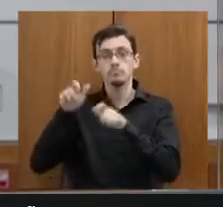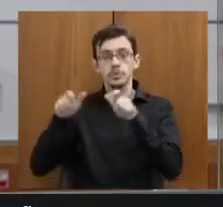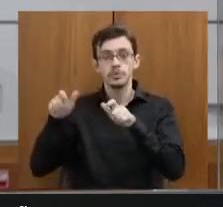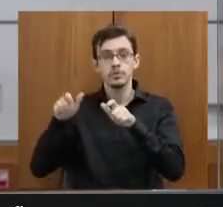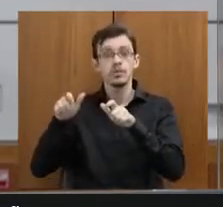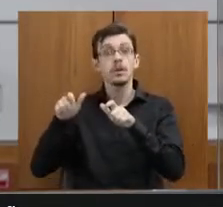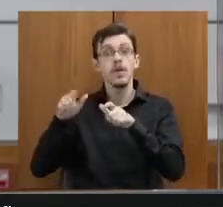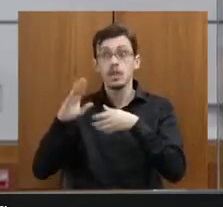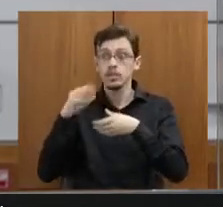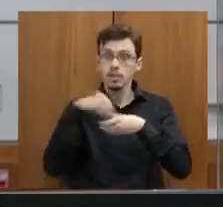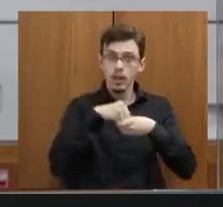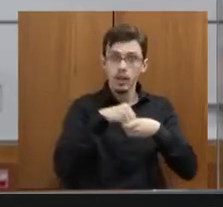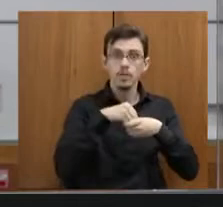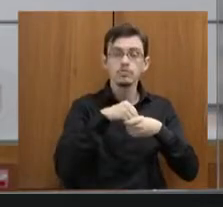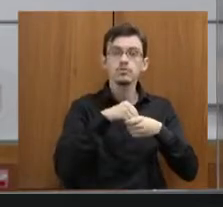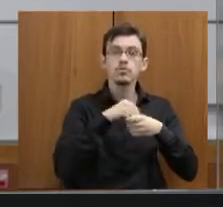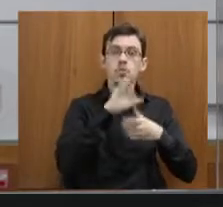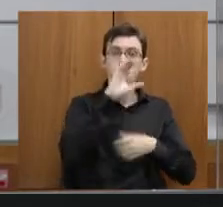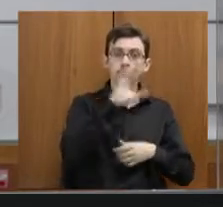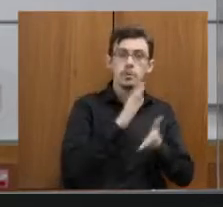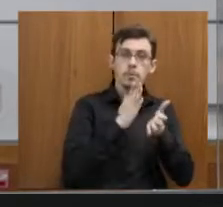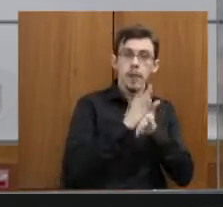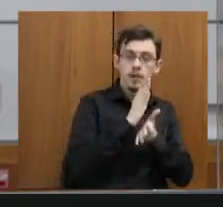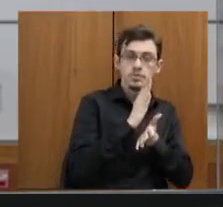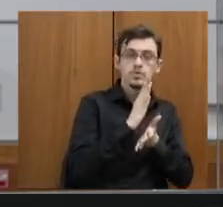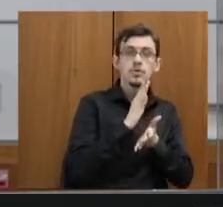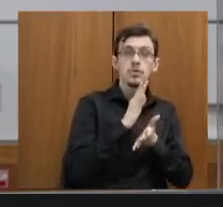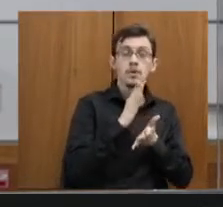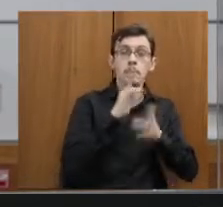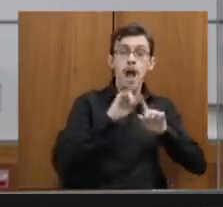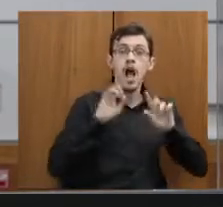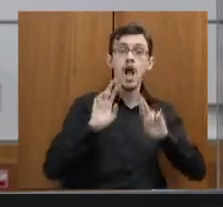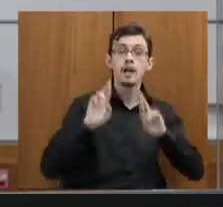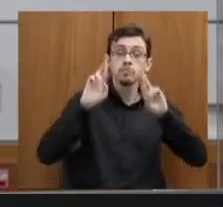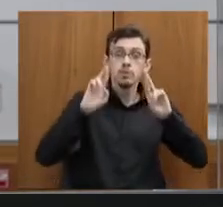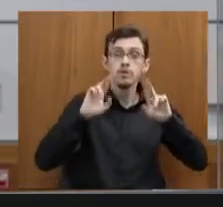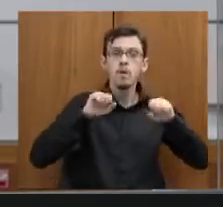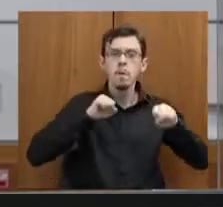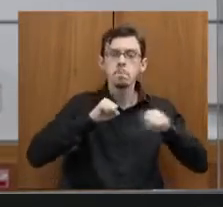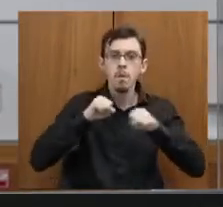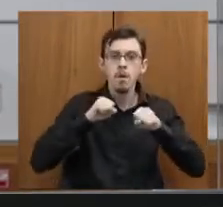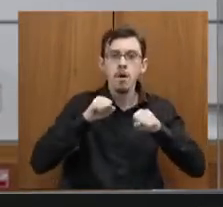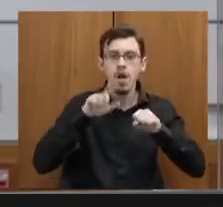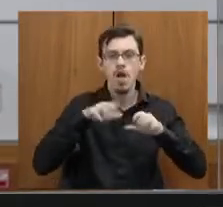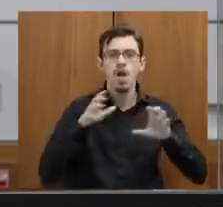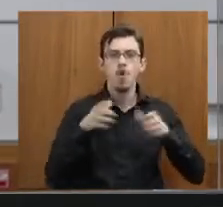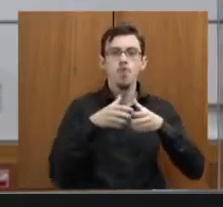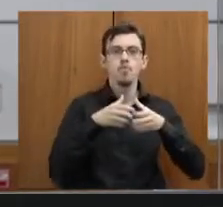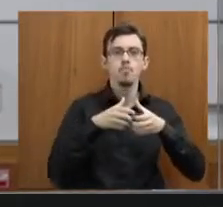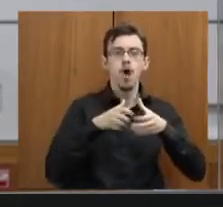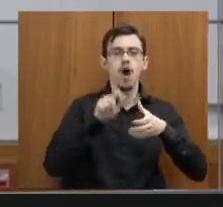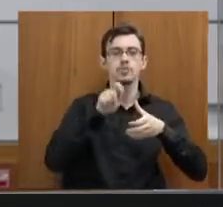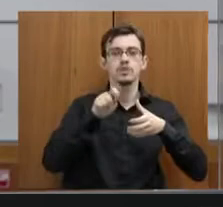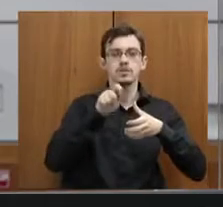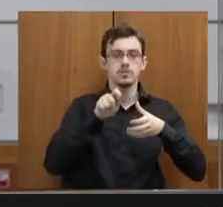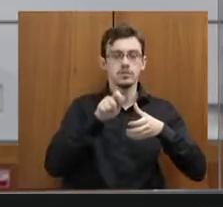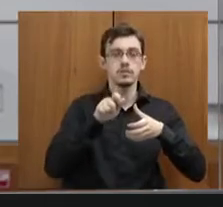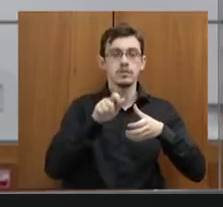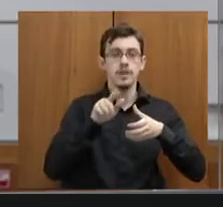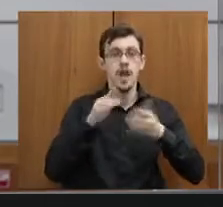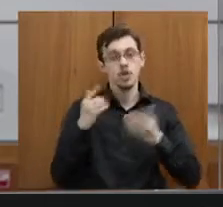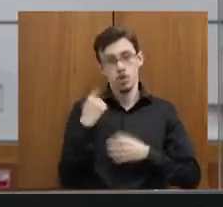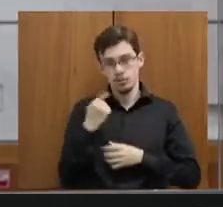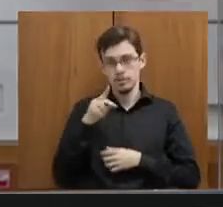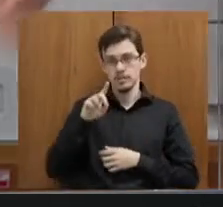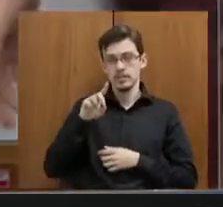passou no problema de promoção de igualdade racial é boa parte de algumas pessoas por bandidos no